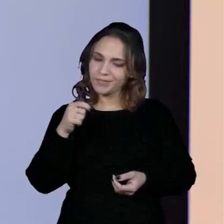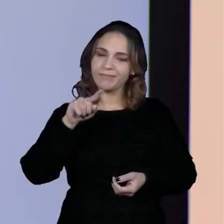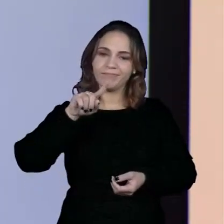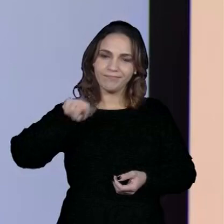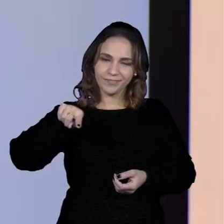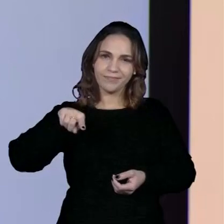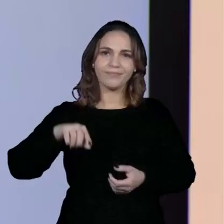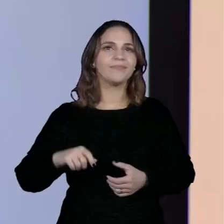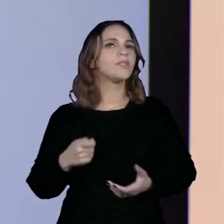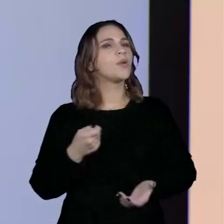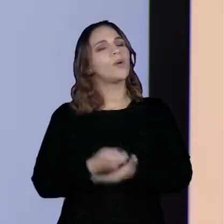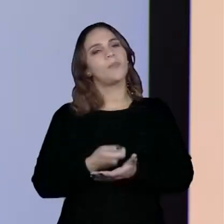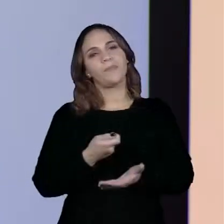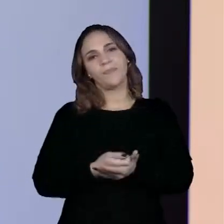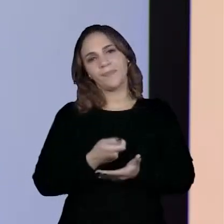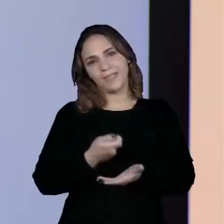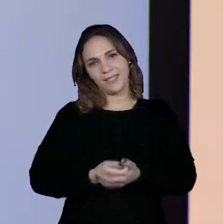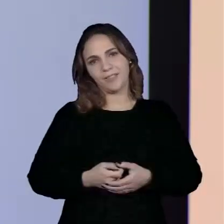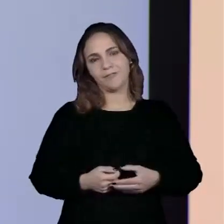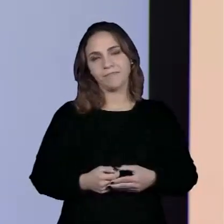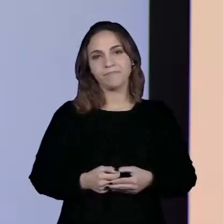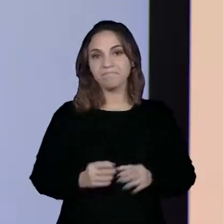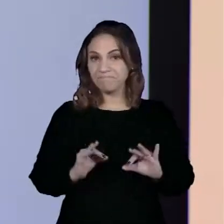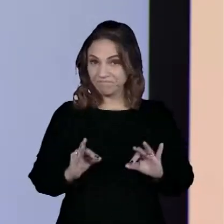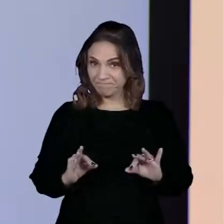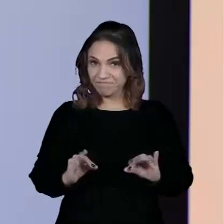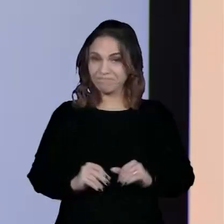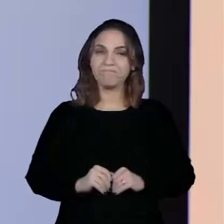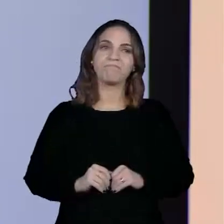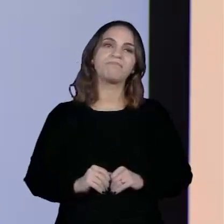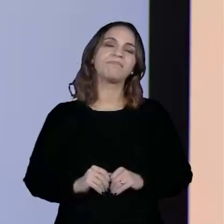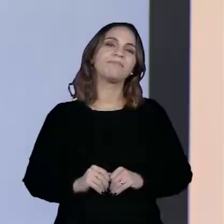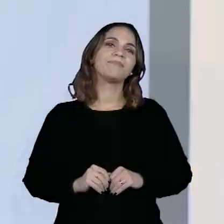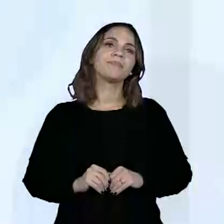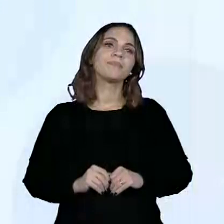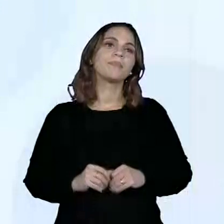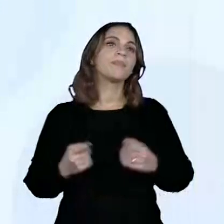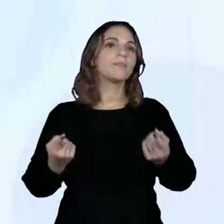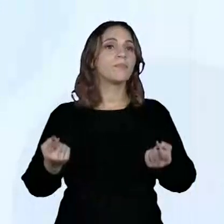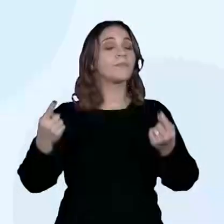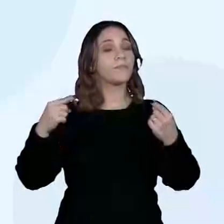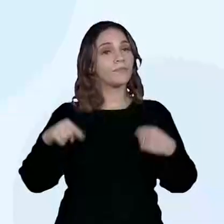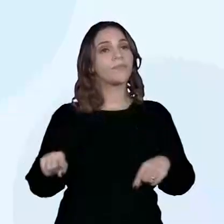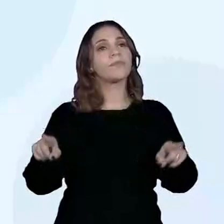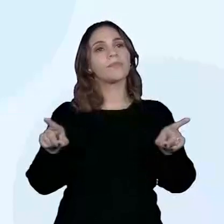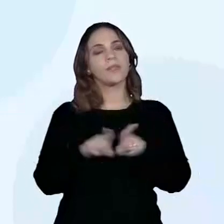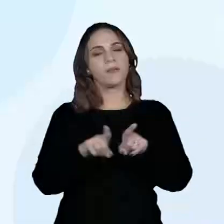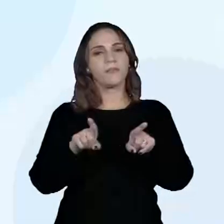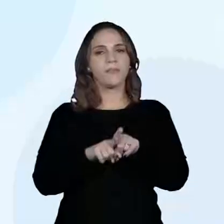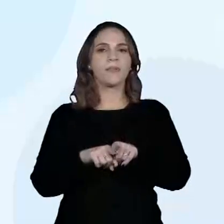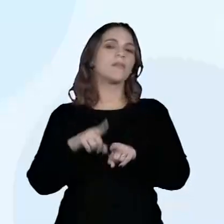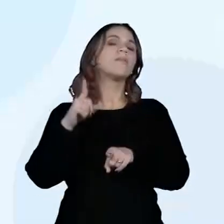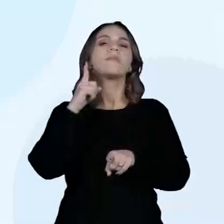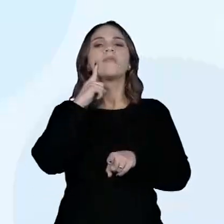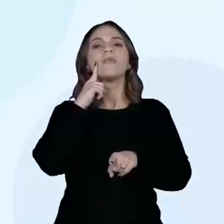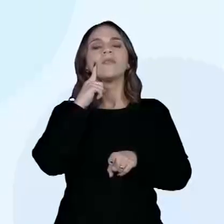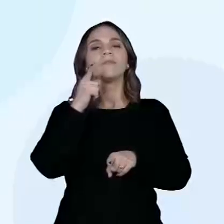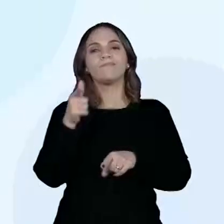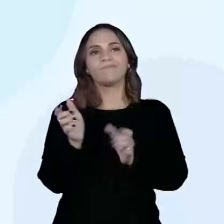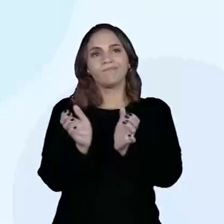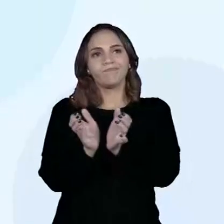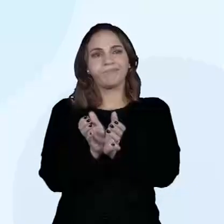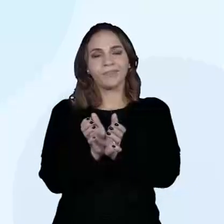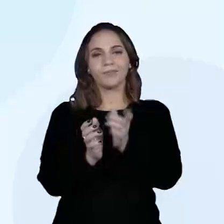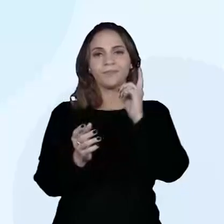acento obrigatório, certo? Nós temos mais uma parte da nossa tabela,